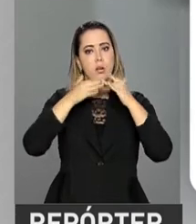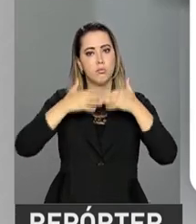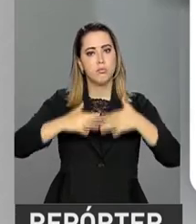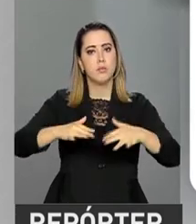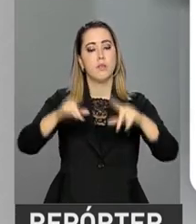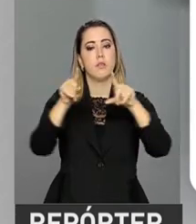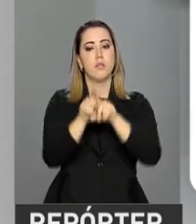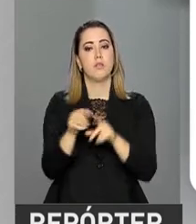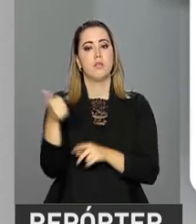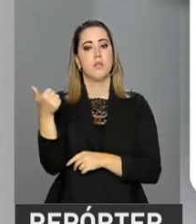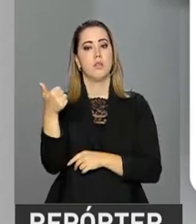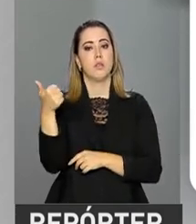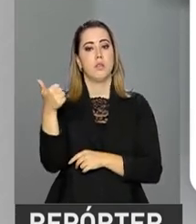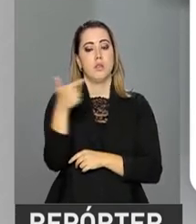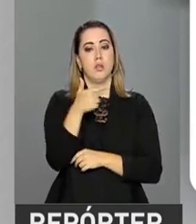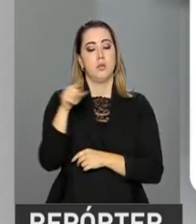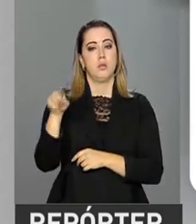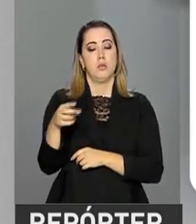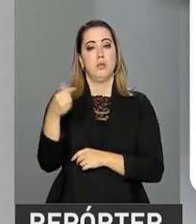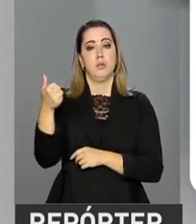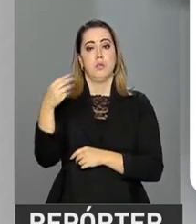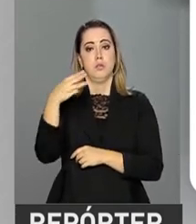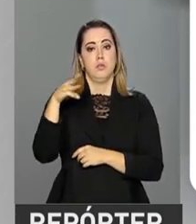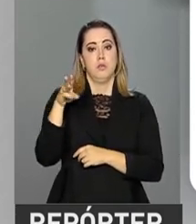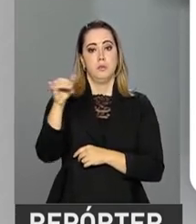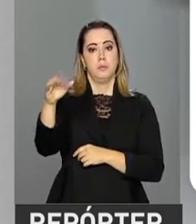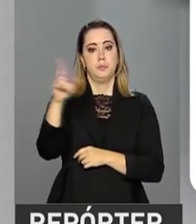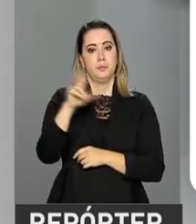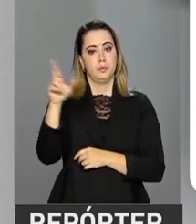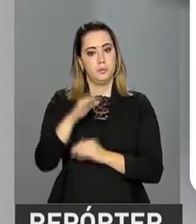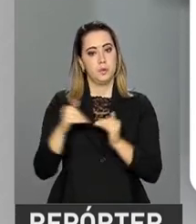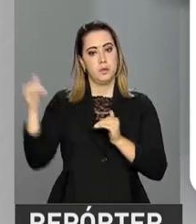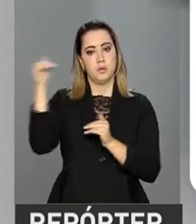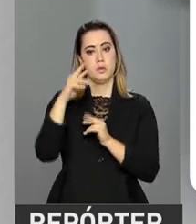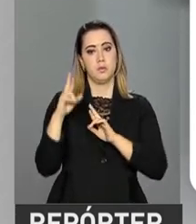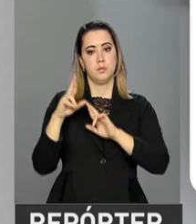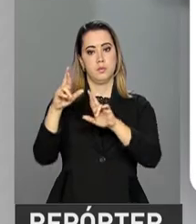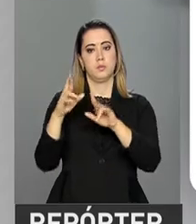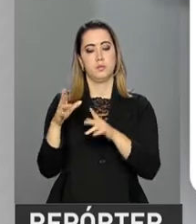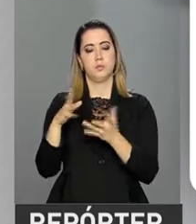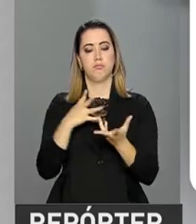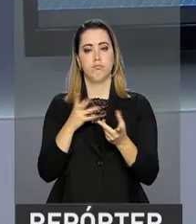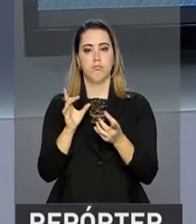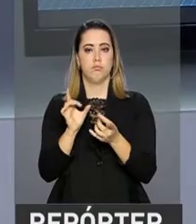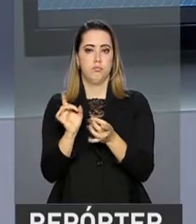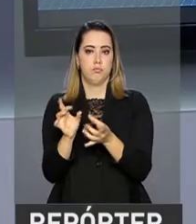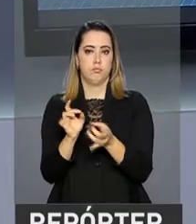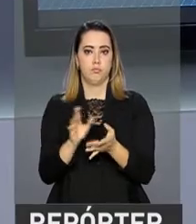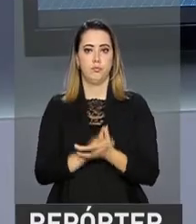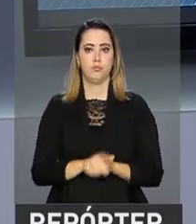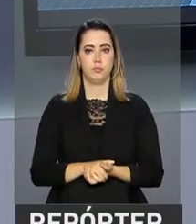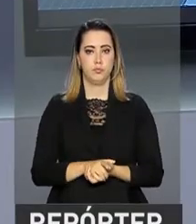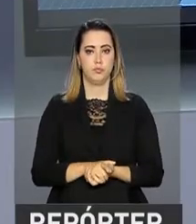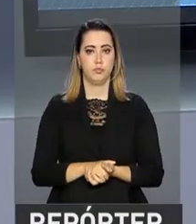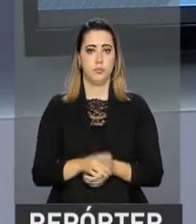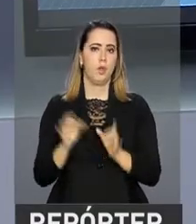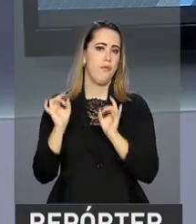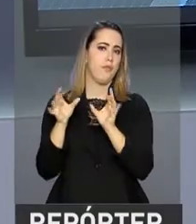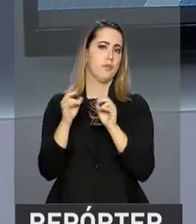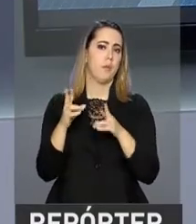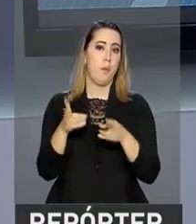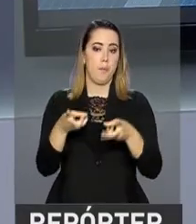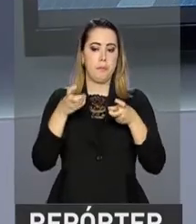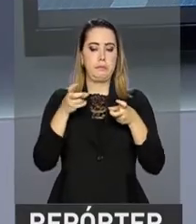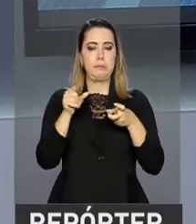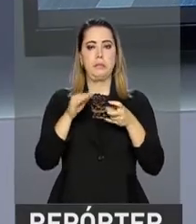130 milhões de reais acima da expectativa do mercado disse o presidente comércio prevê